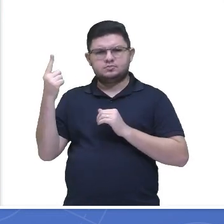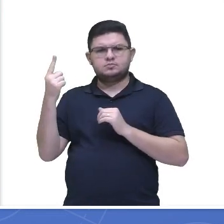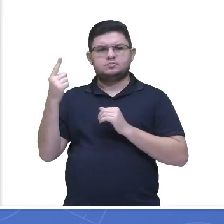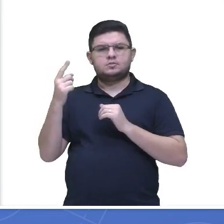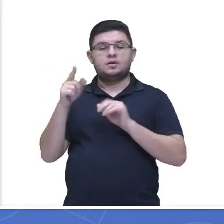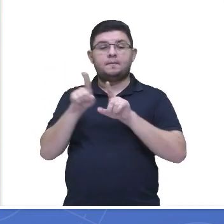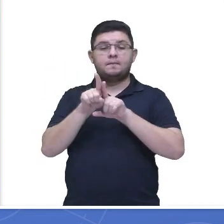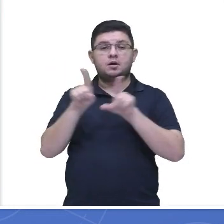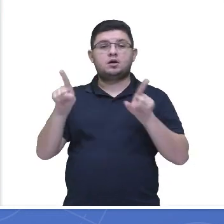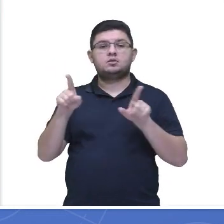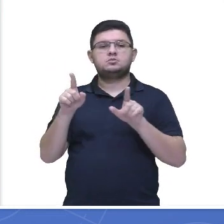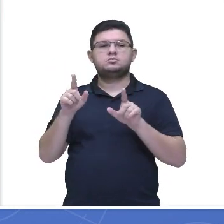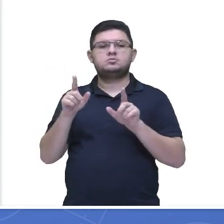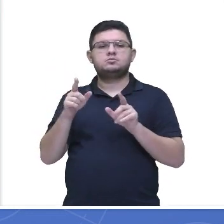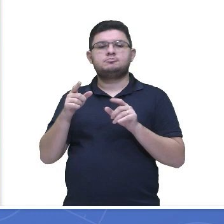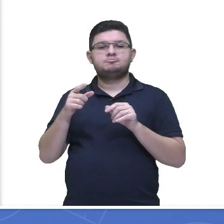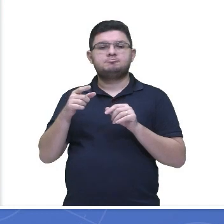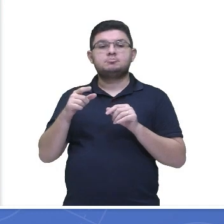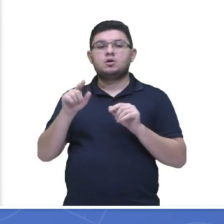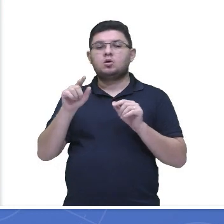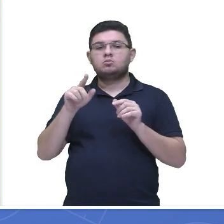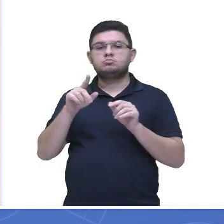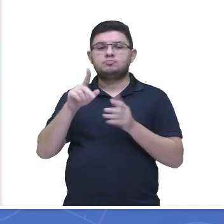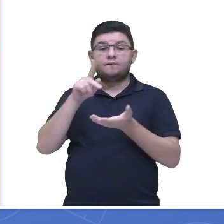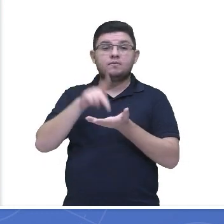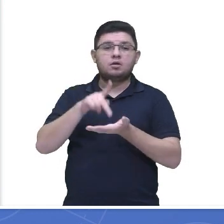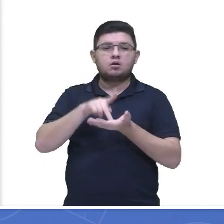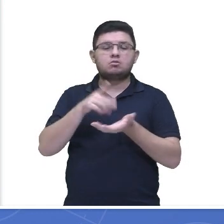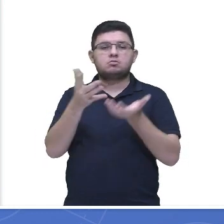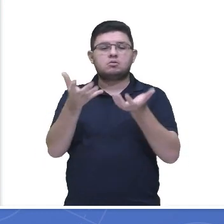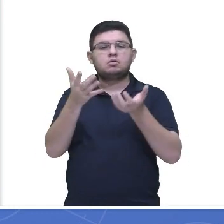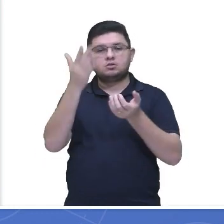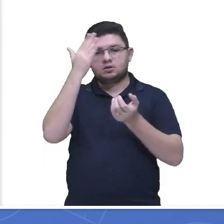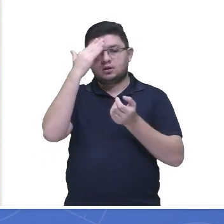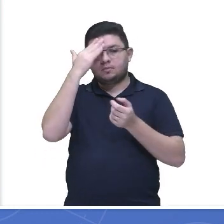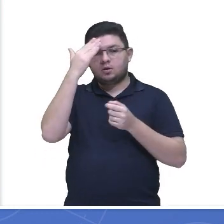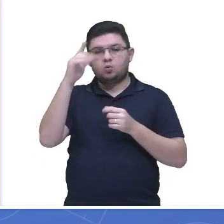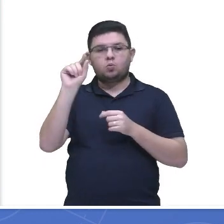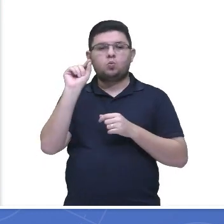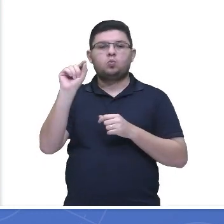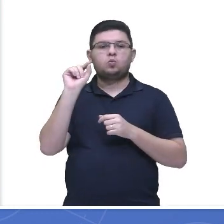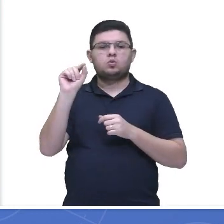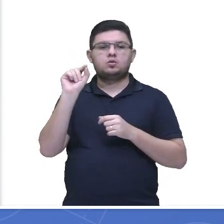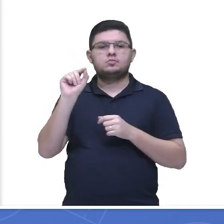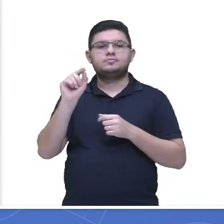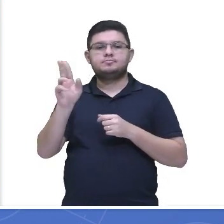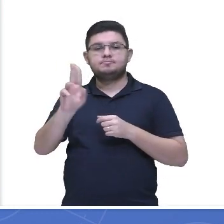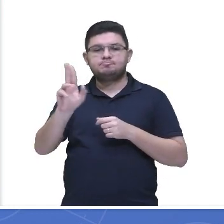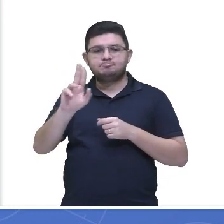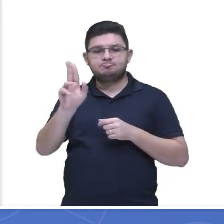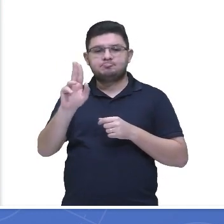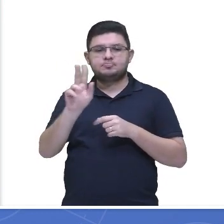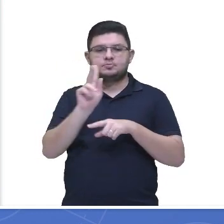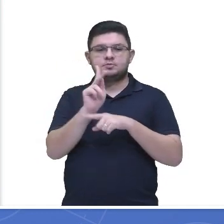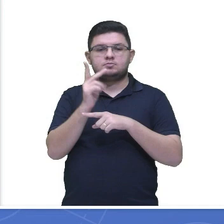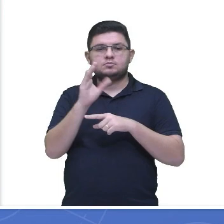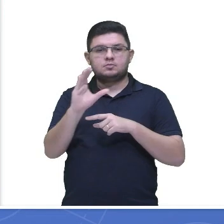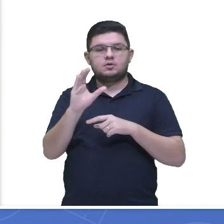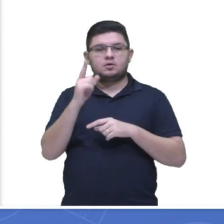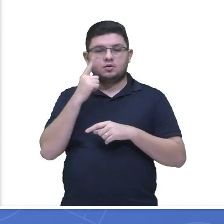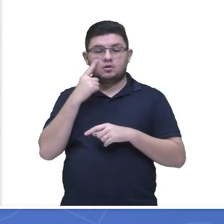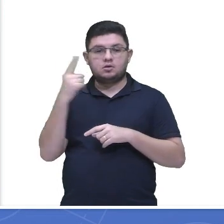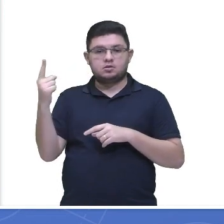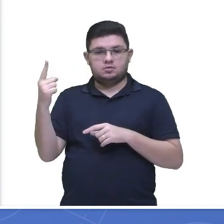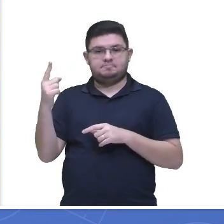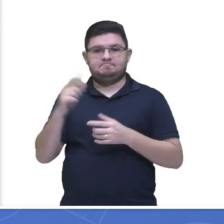na verdade ele quer o que a gente pode falar de verdade, né? Sobre esse